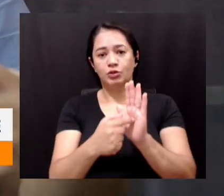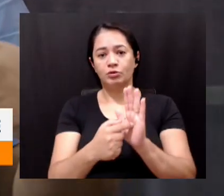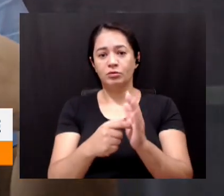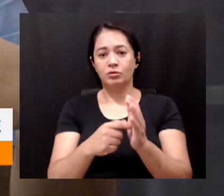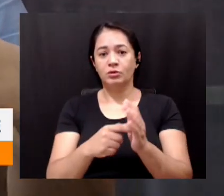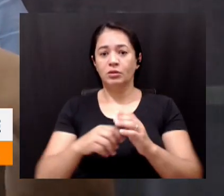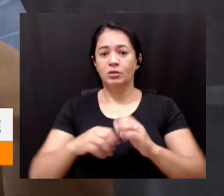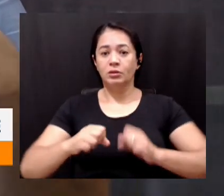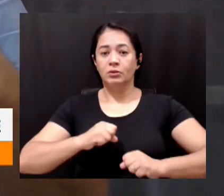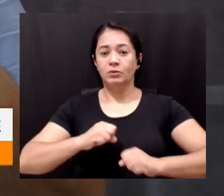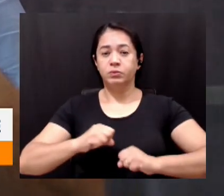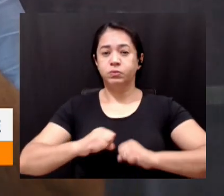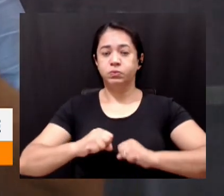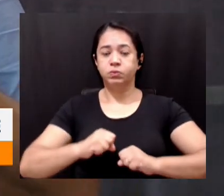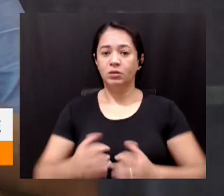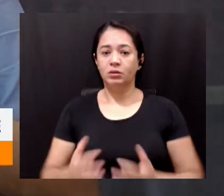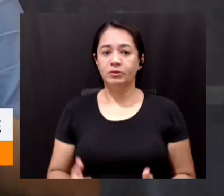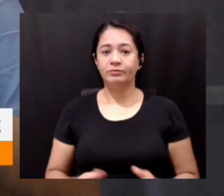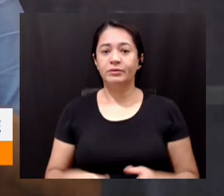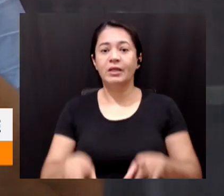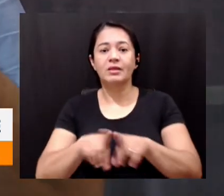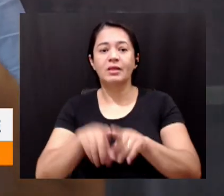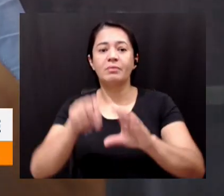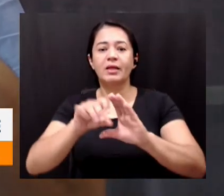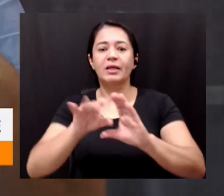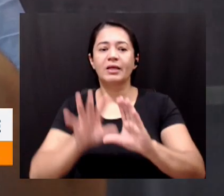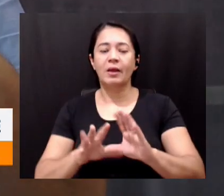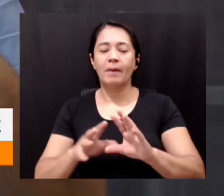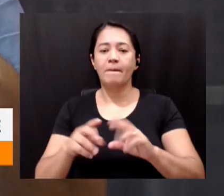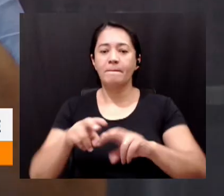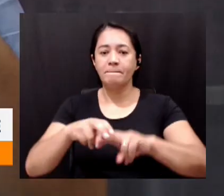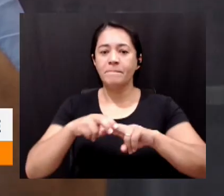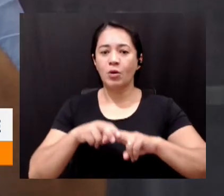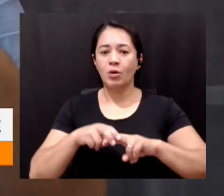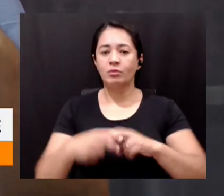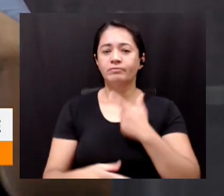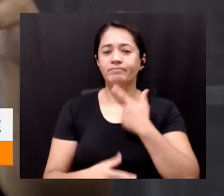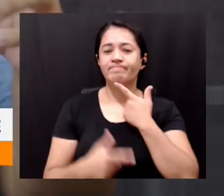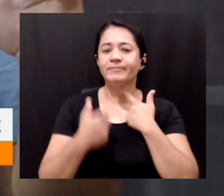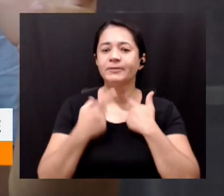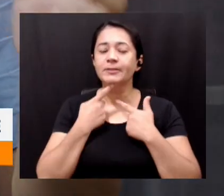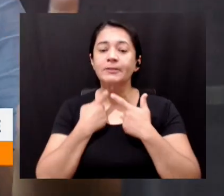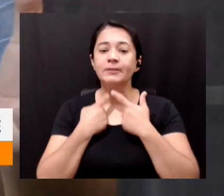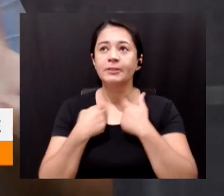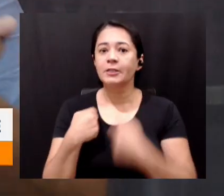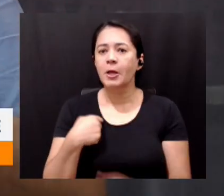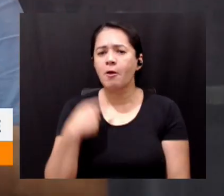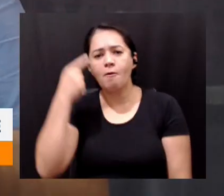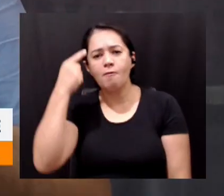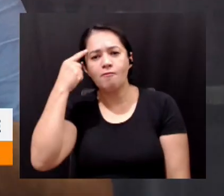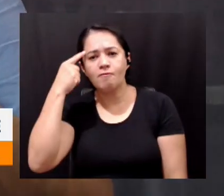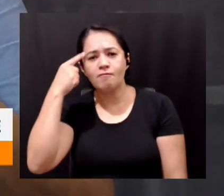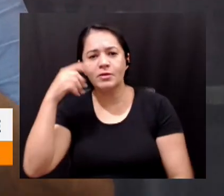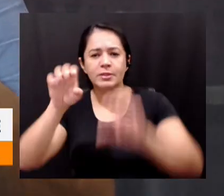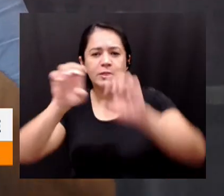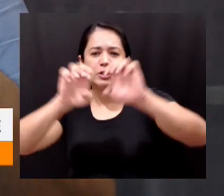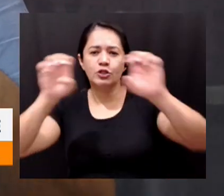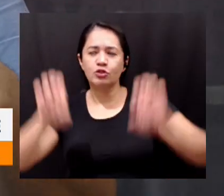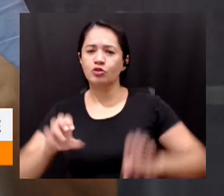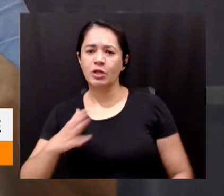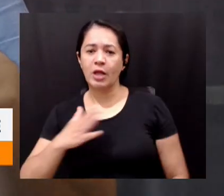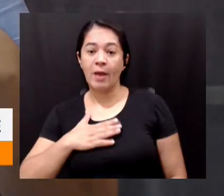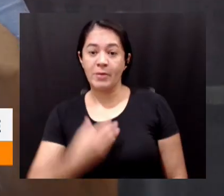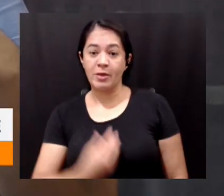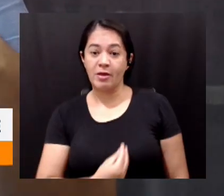estar caracterizada também por esse desejo, né, por essa coisa, eu vou pensar, estruturar a minha vida em torno dos jogos,